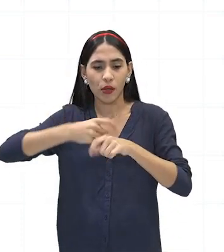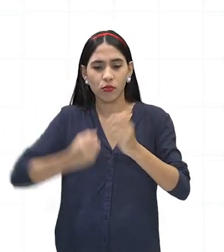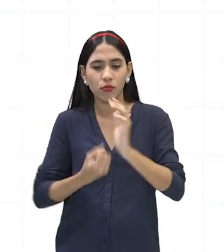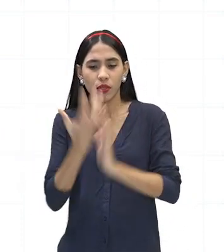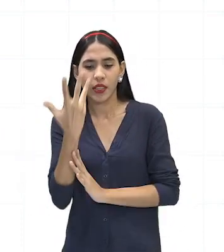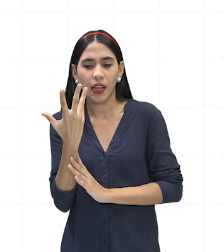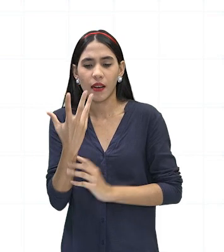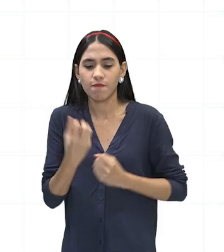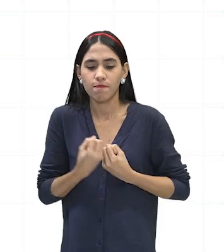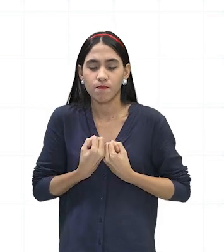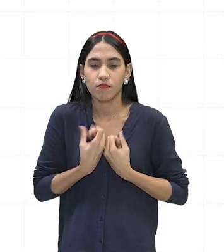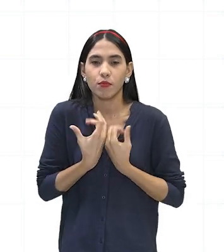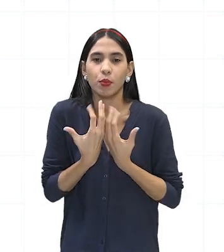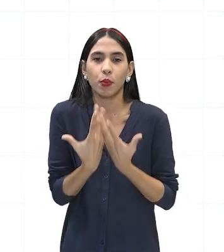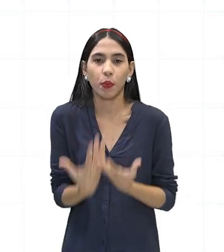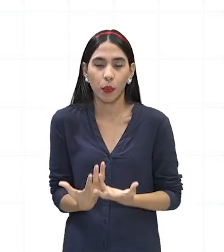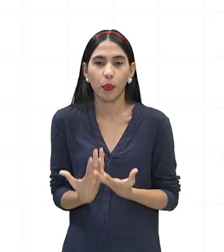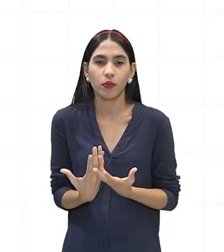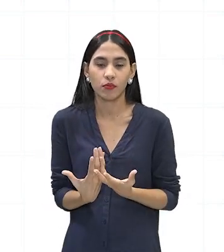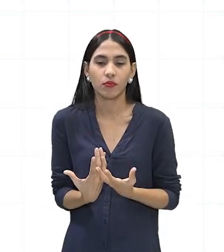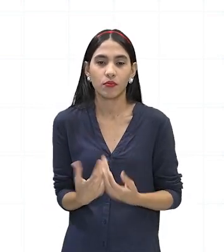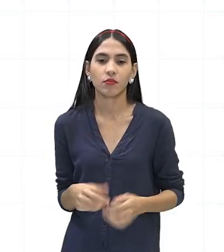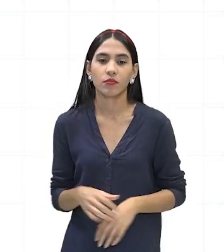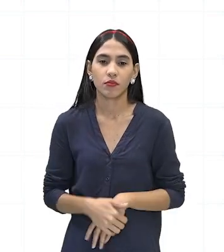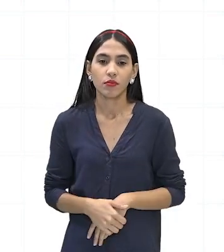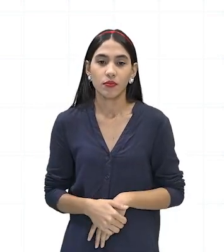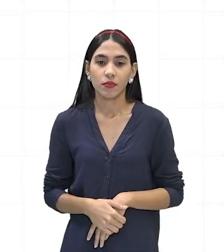à sua cantoria, na forma como eles cantam.